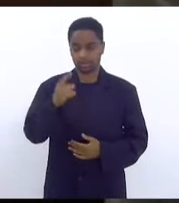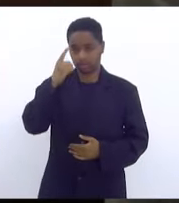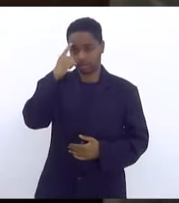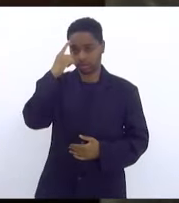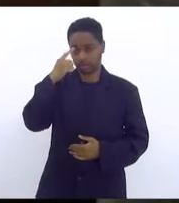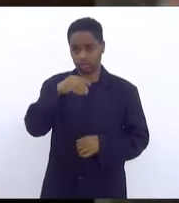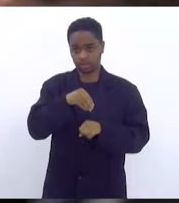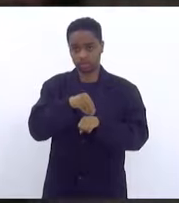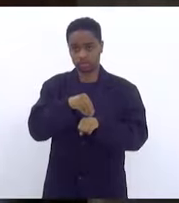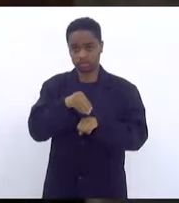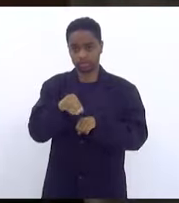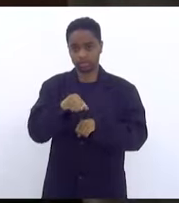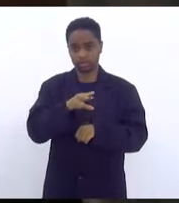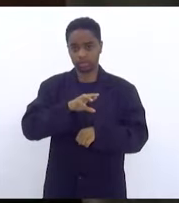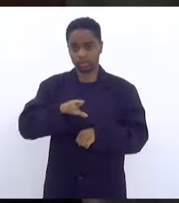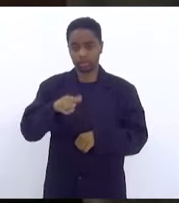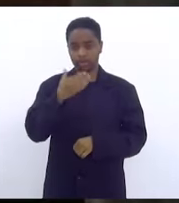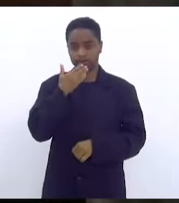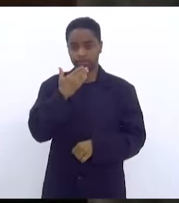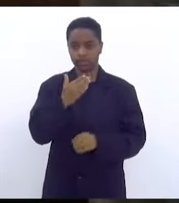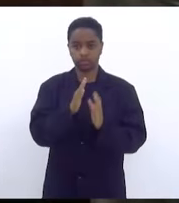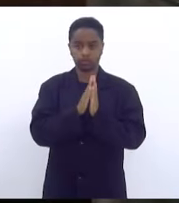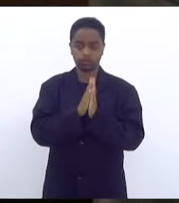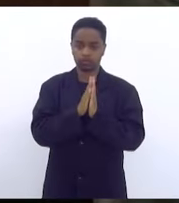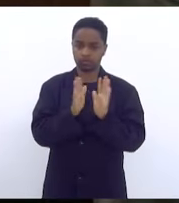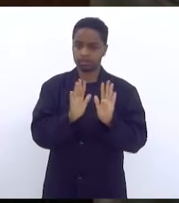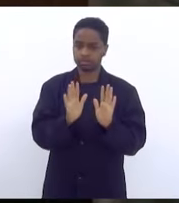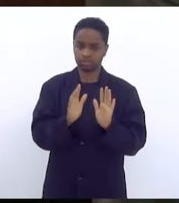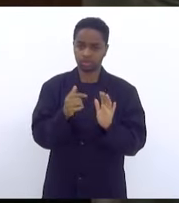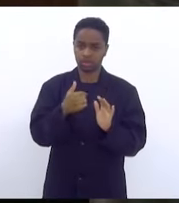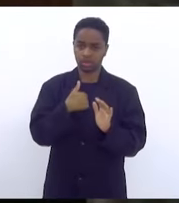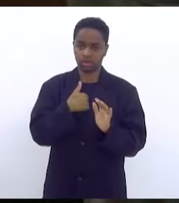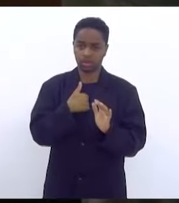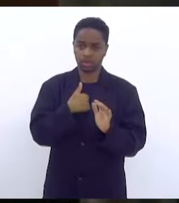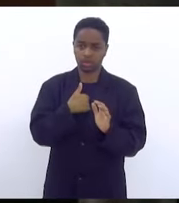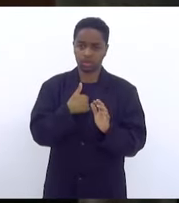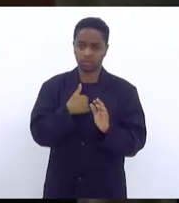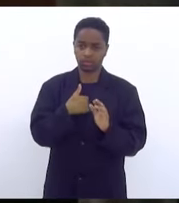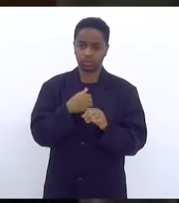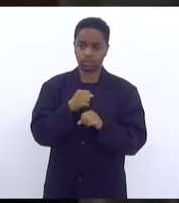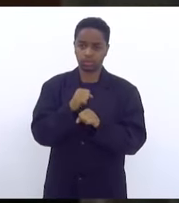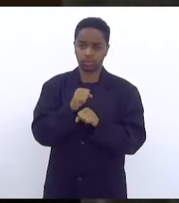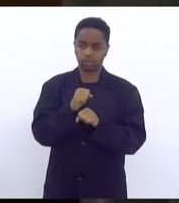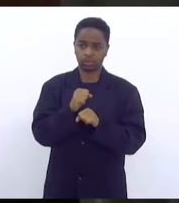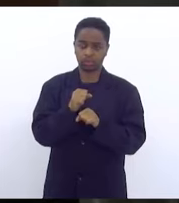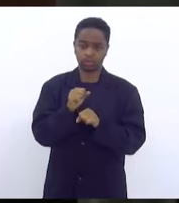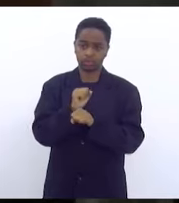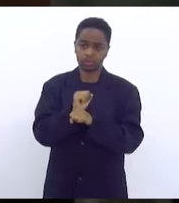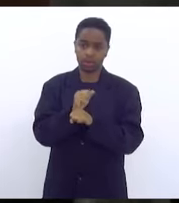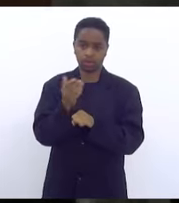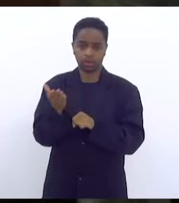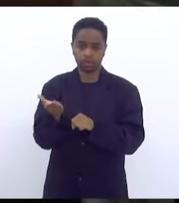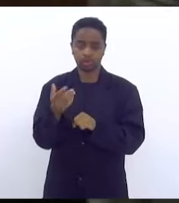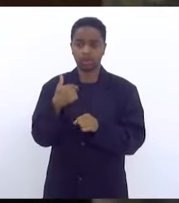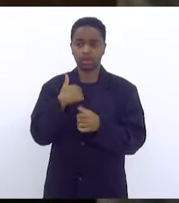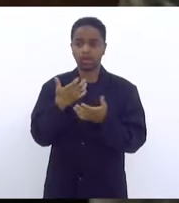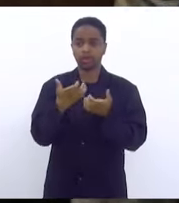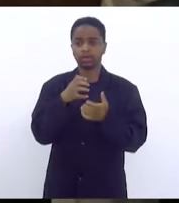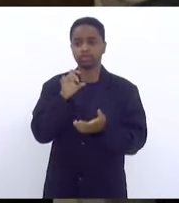a ideia da indicação não é pedir nenhum favor, não espero nada menos do que o do nosso governador. Queria deixar